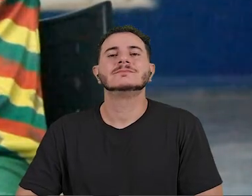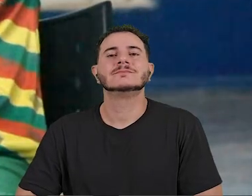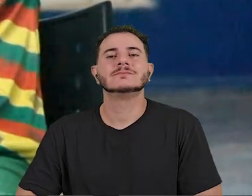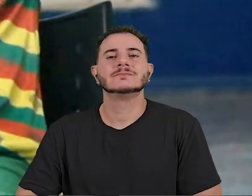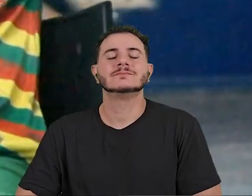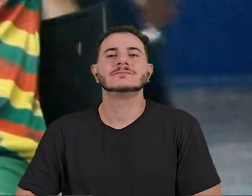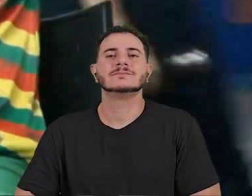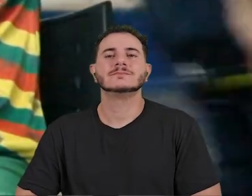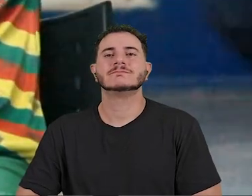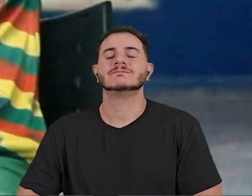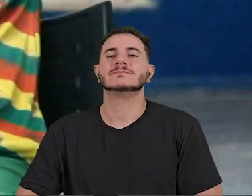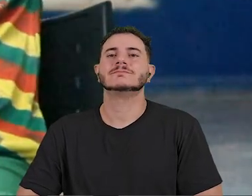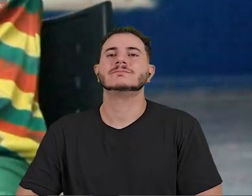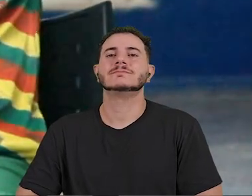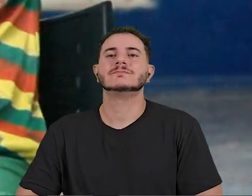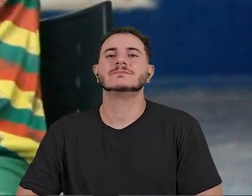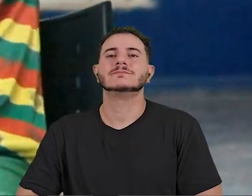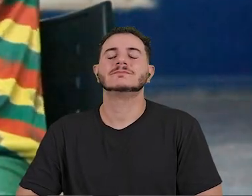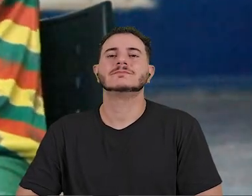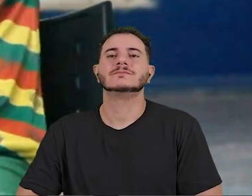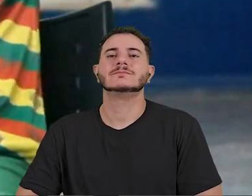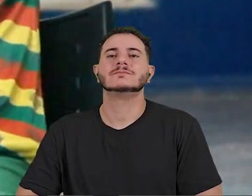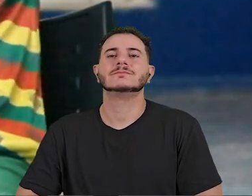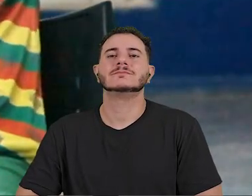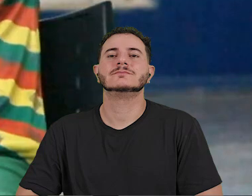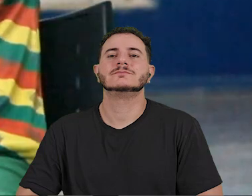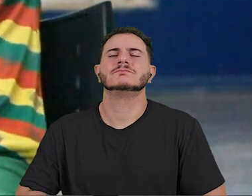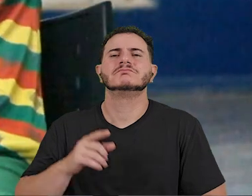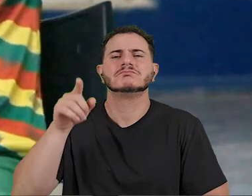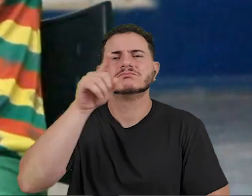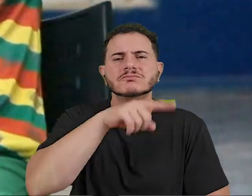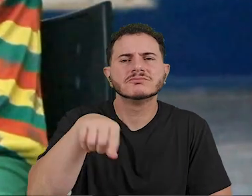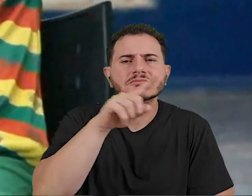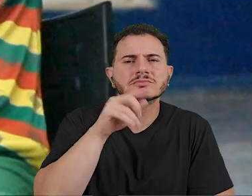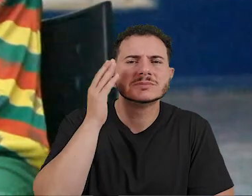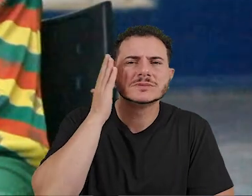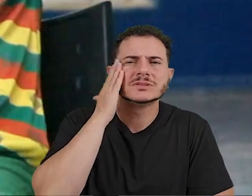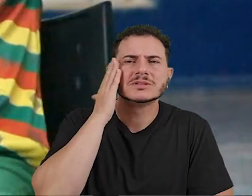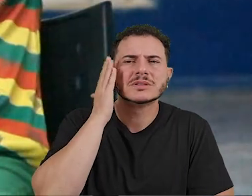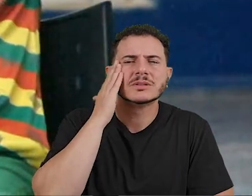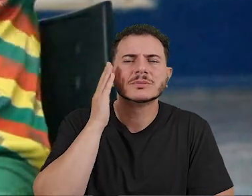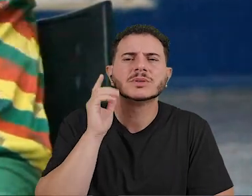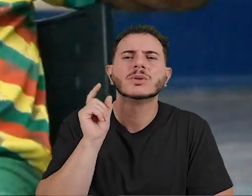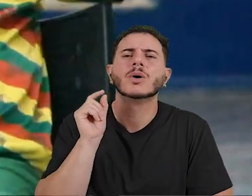Você sabia que na minha toada do Badawi,